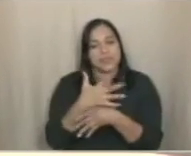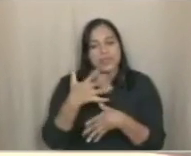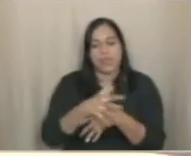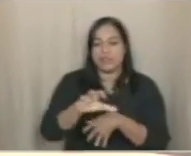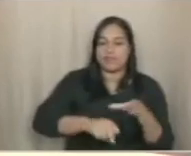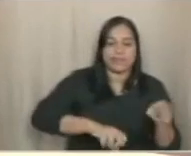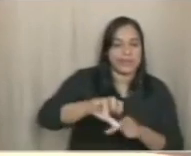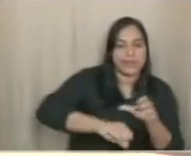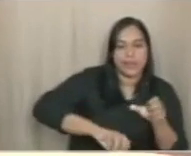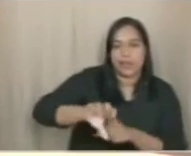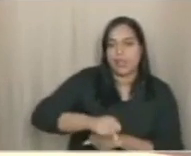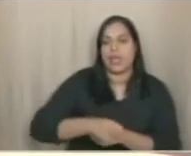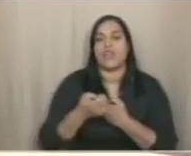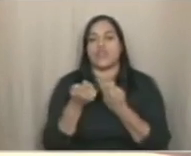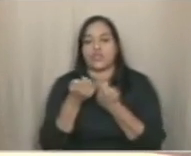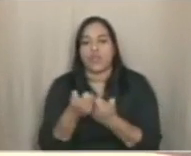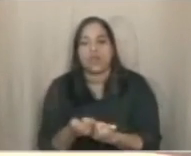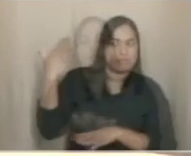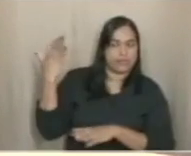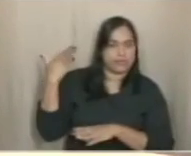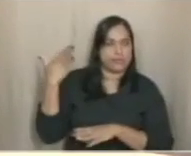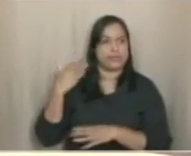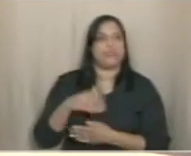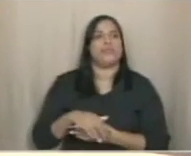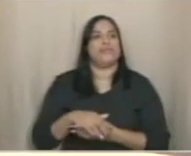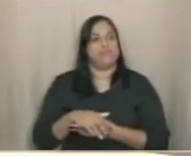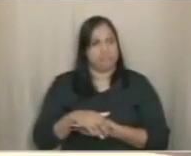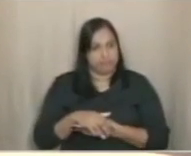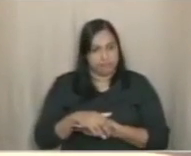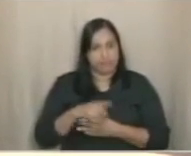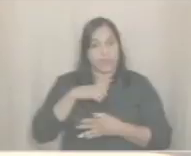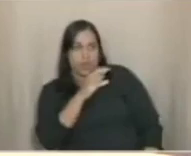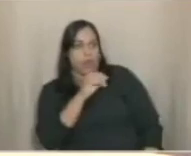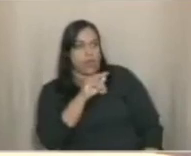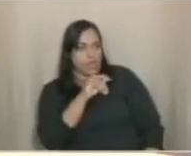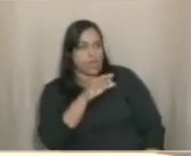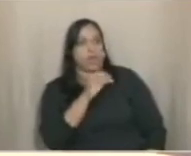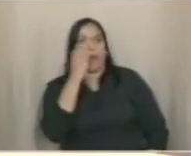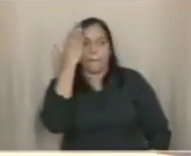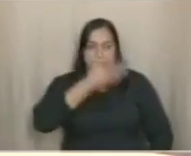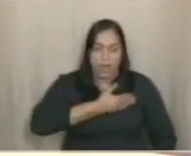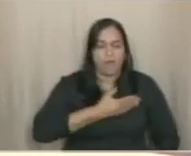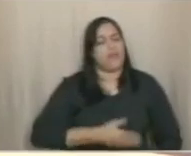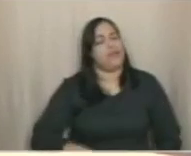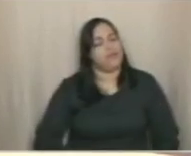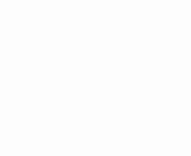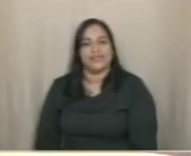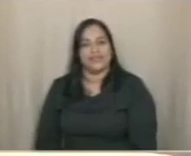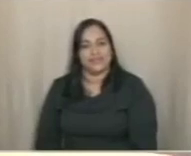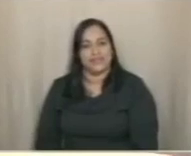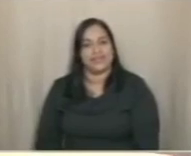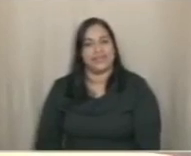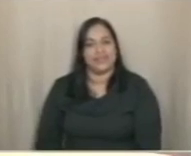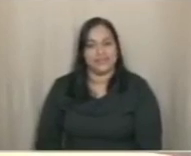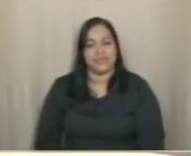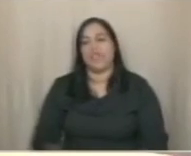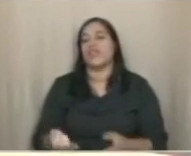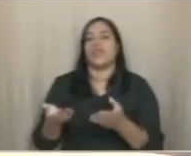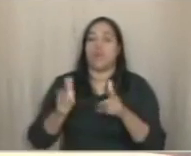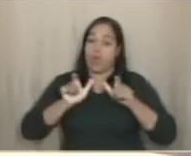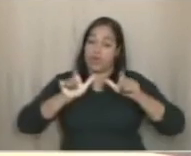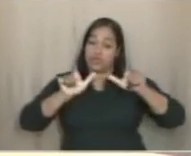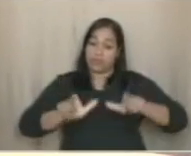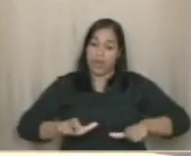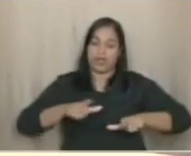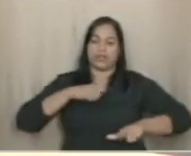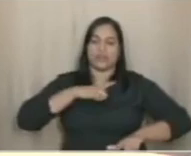arrecadar doações e assim o fez. Trouxe uma carreta truncada, onde o vereador Chico Kiko nos cedeu o espaço que ele